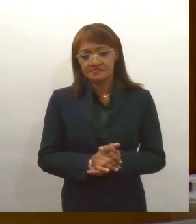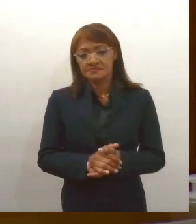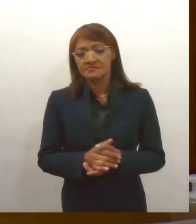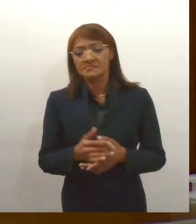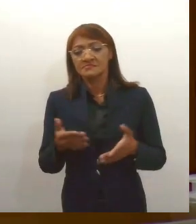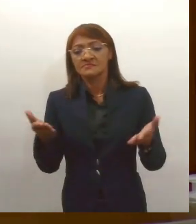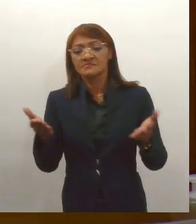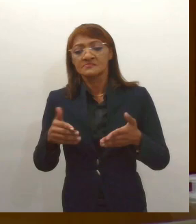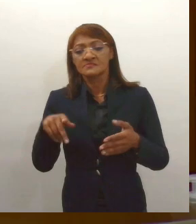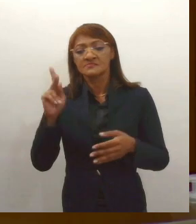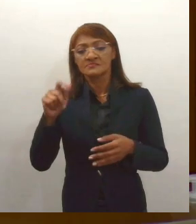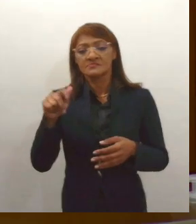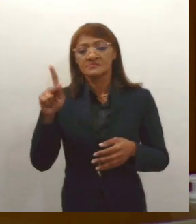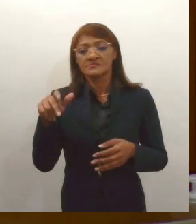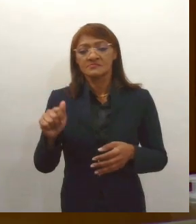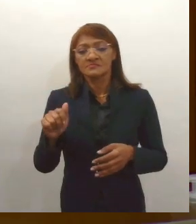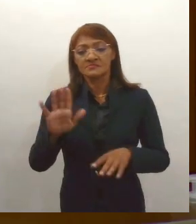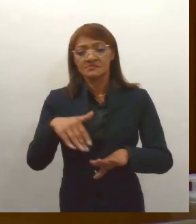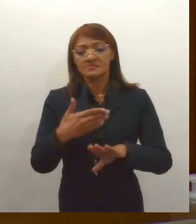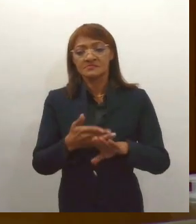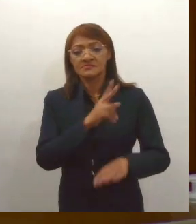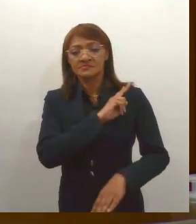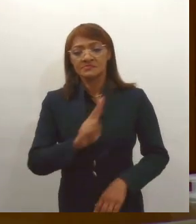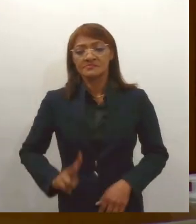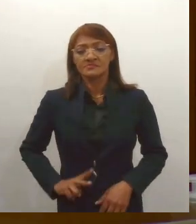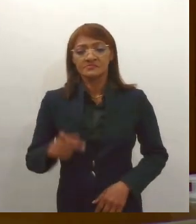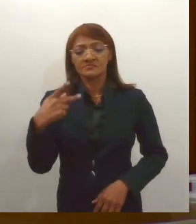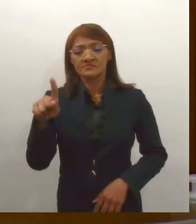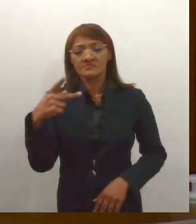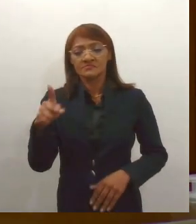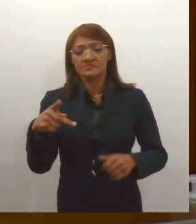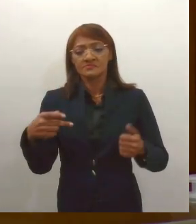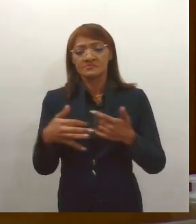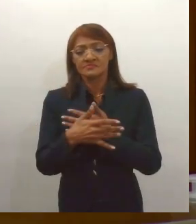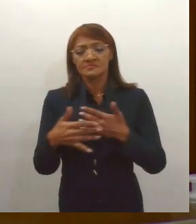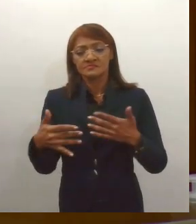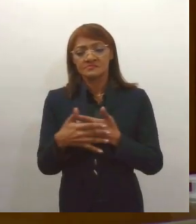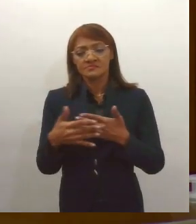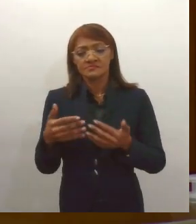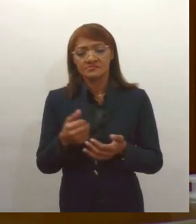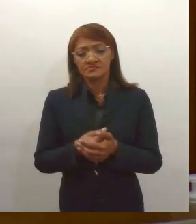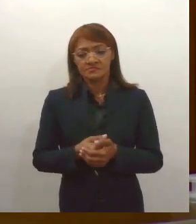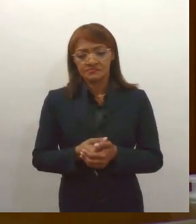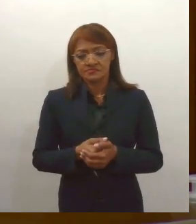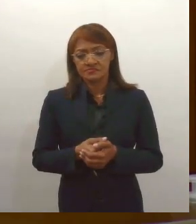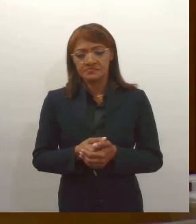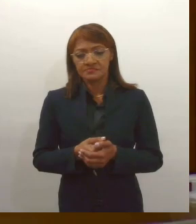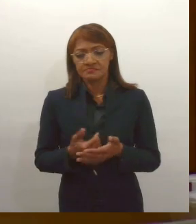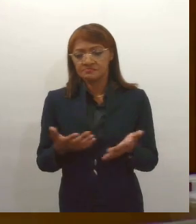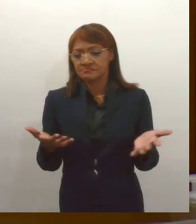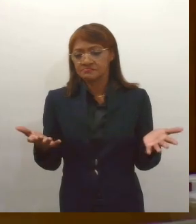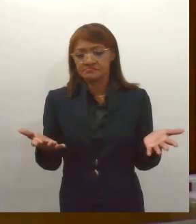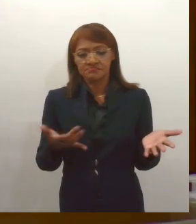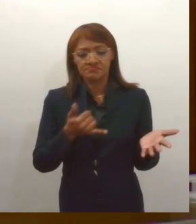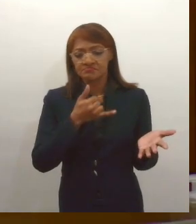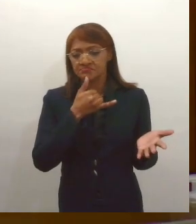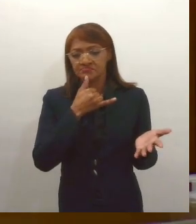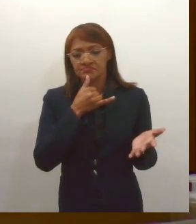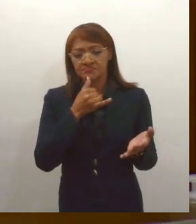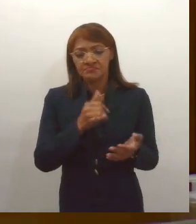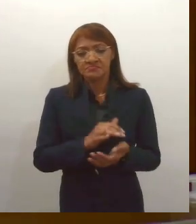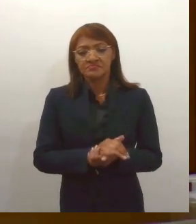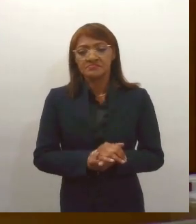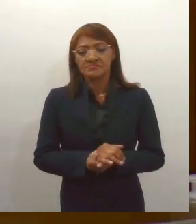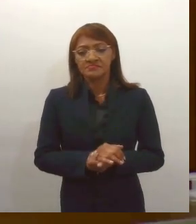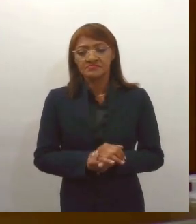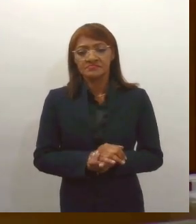cidade né que infelizmente ele eh acabou né falando